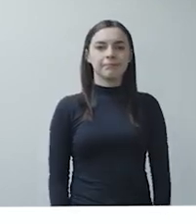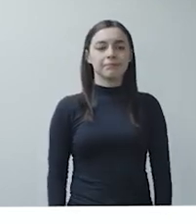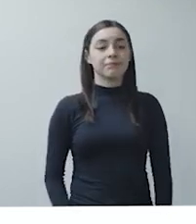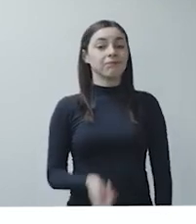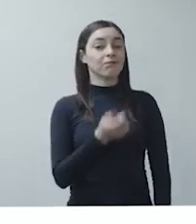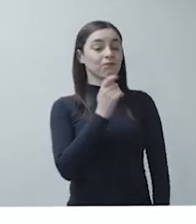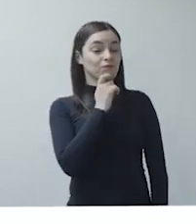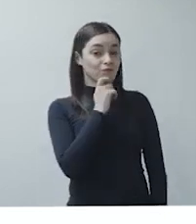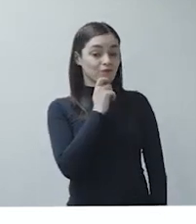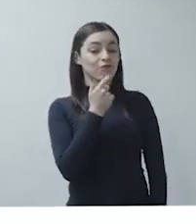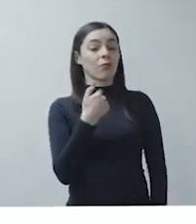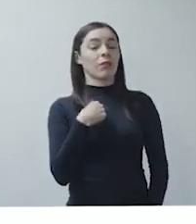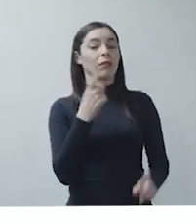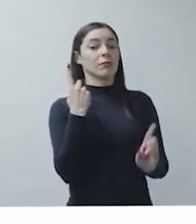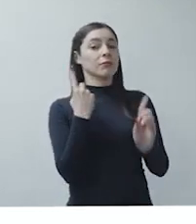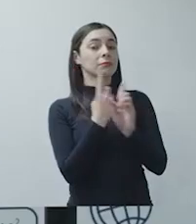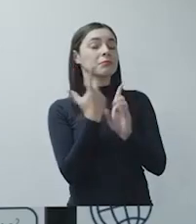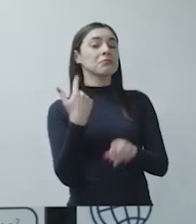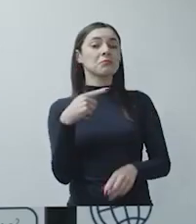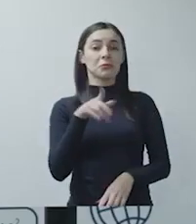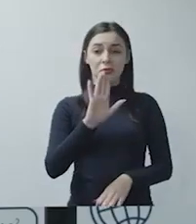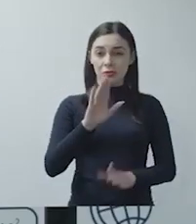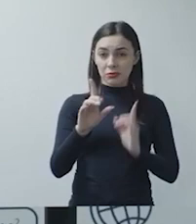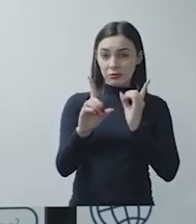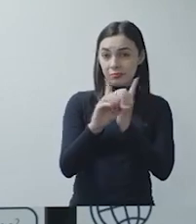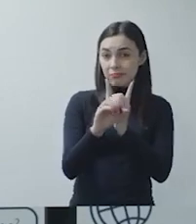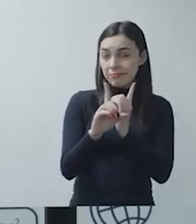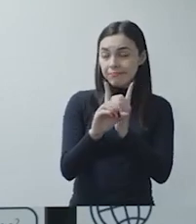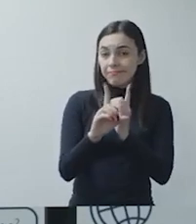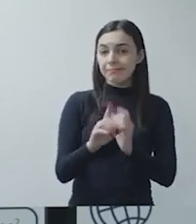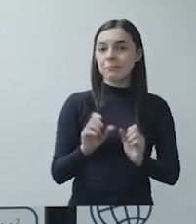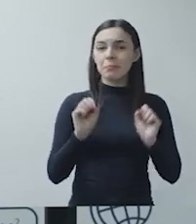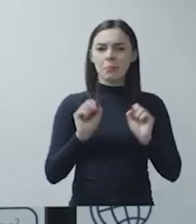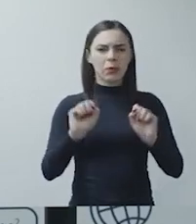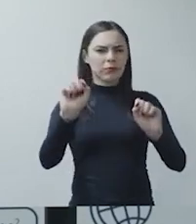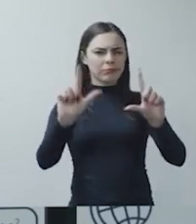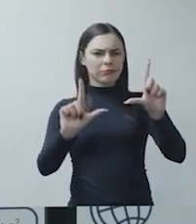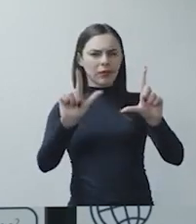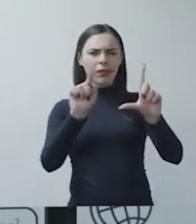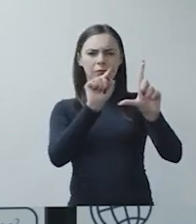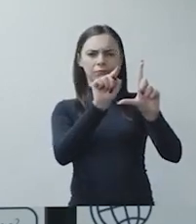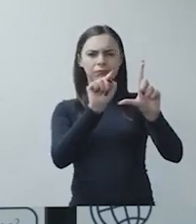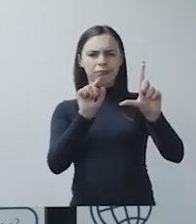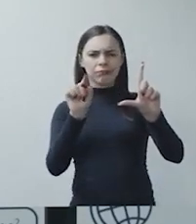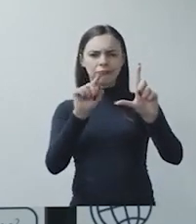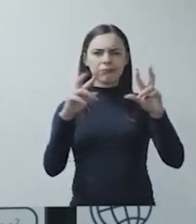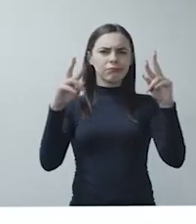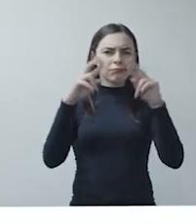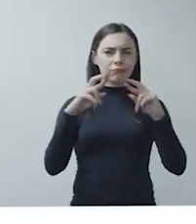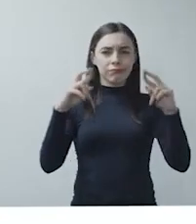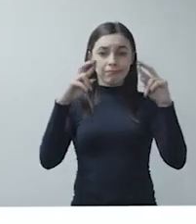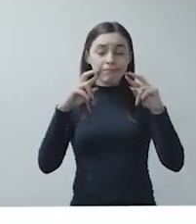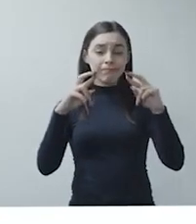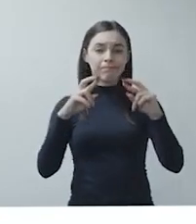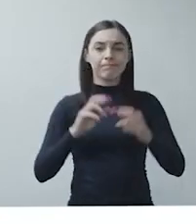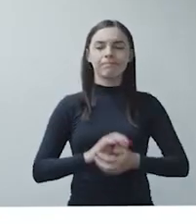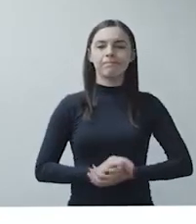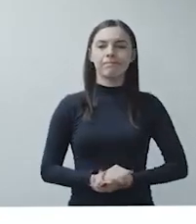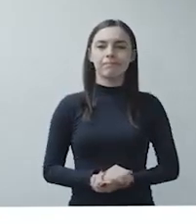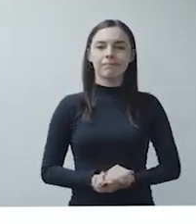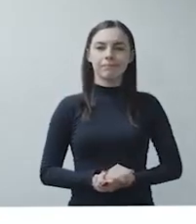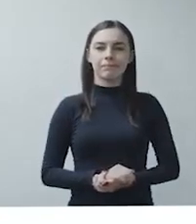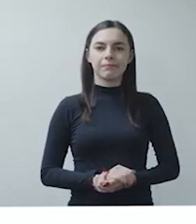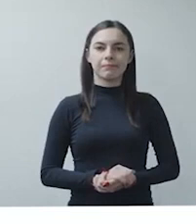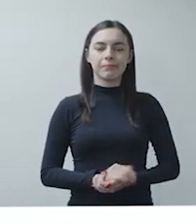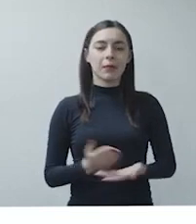Eu já localizei. Vocês já localizaram? Coloquem o dedo na tela, observem, né? Muito bem,